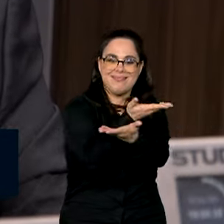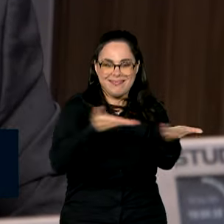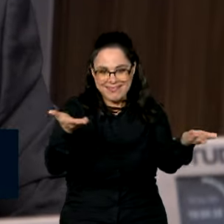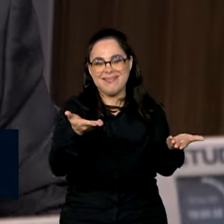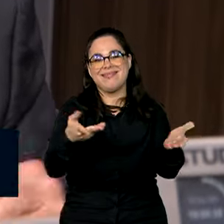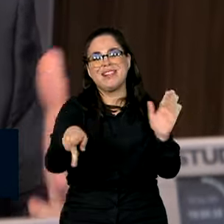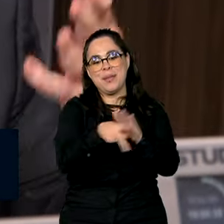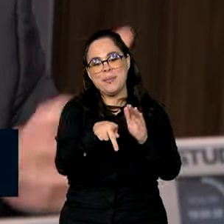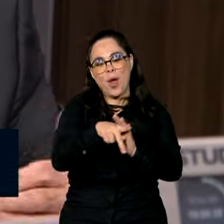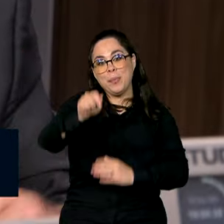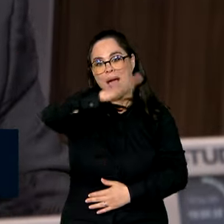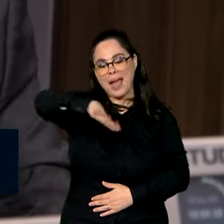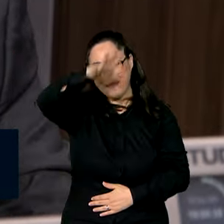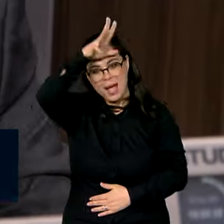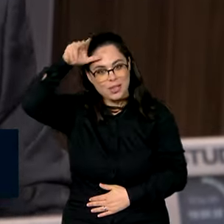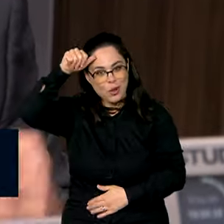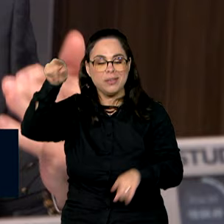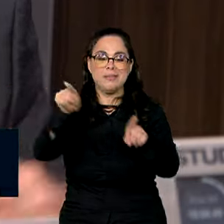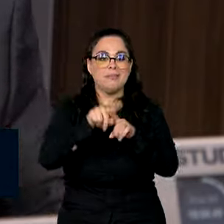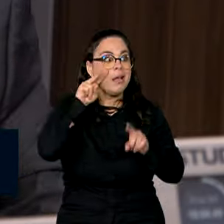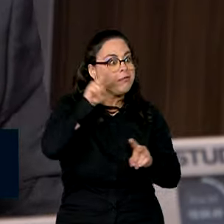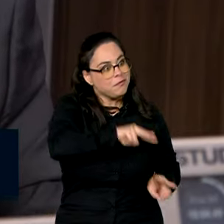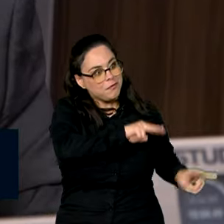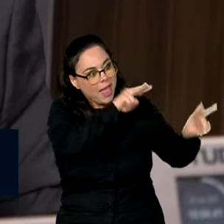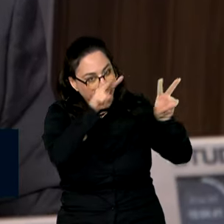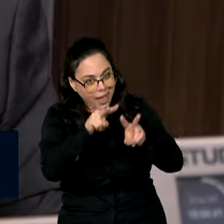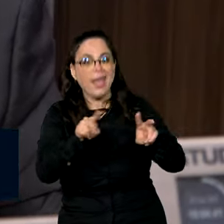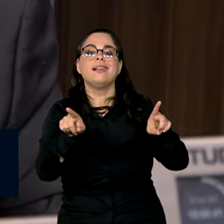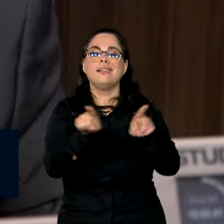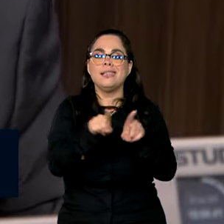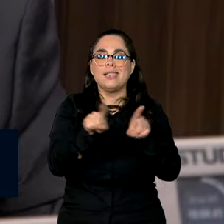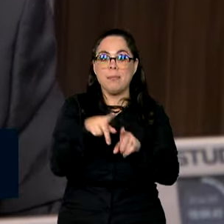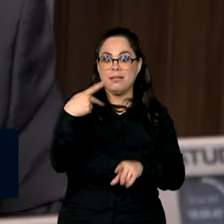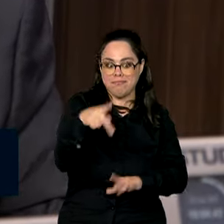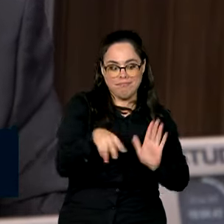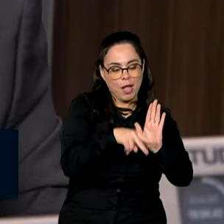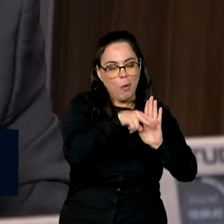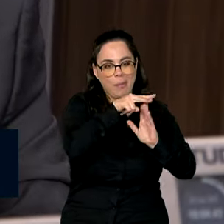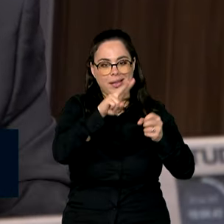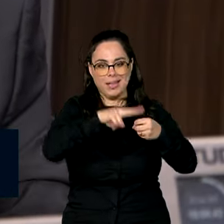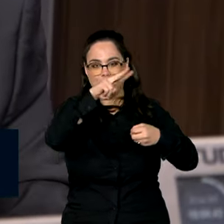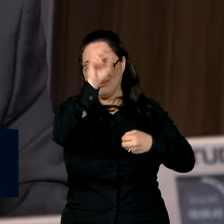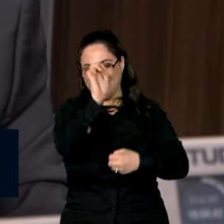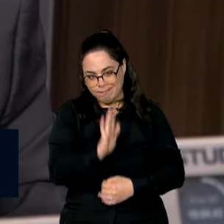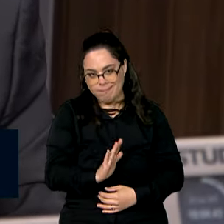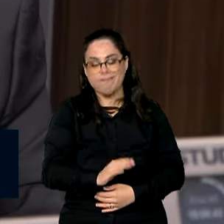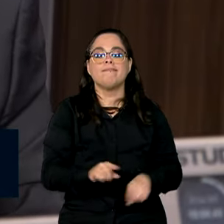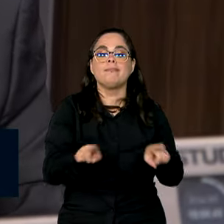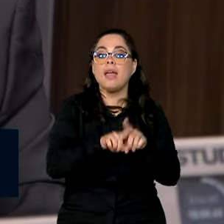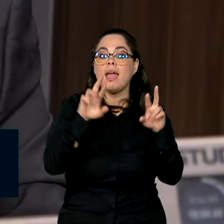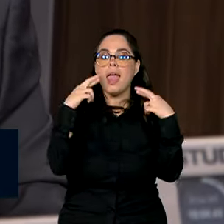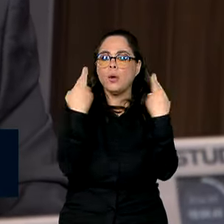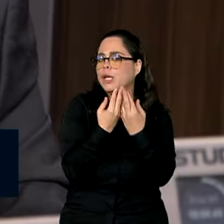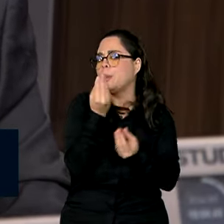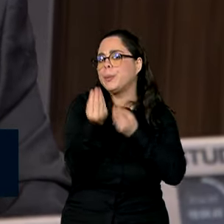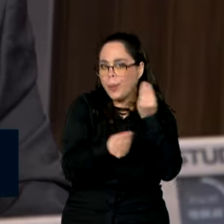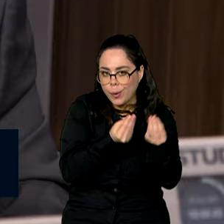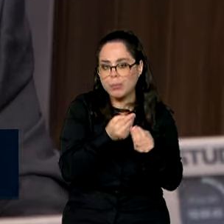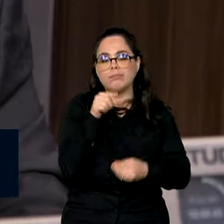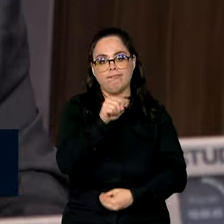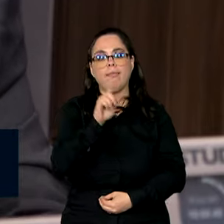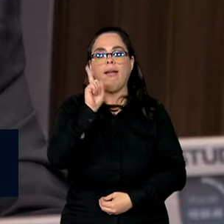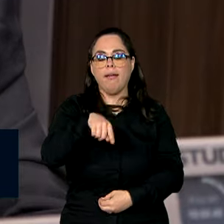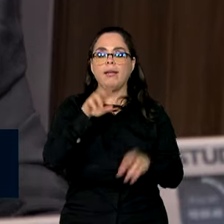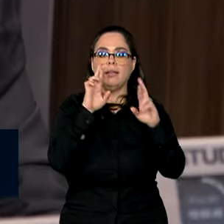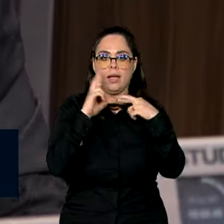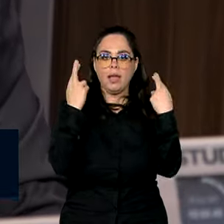do do Amazonas que assiste e esse programa e essa reunião ela acontece é uma